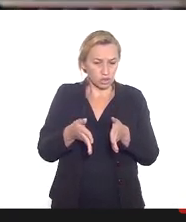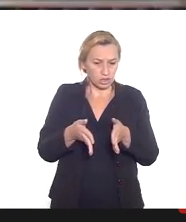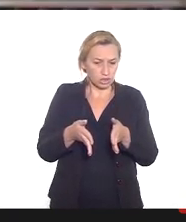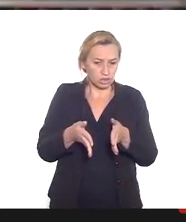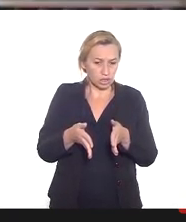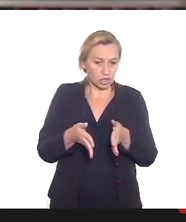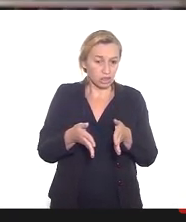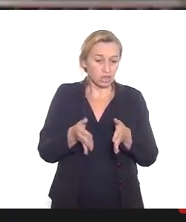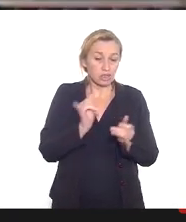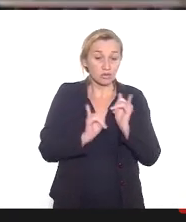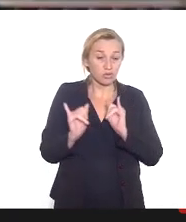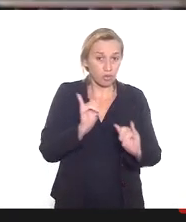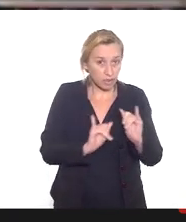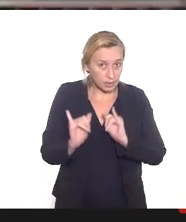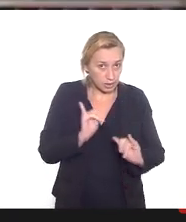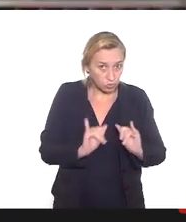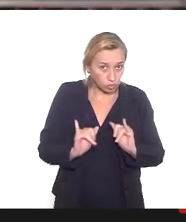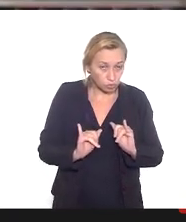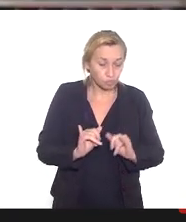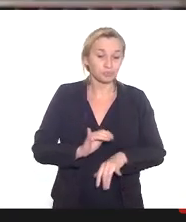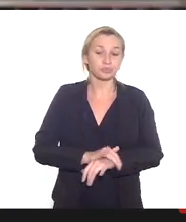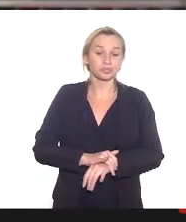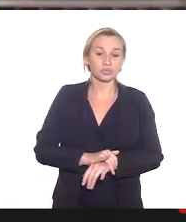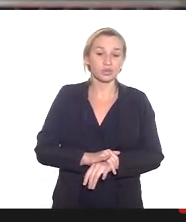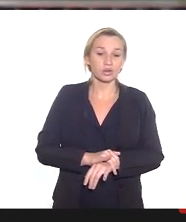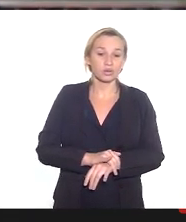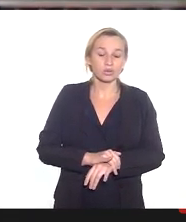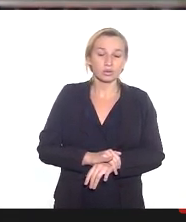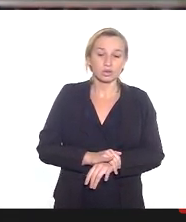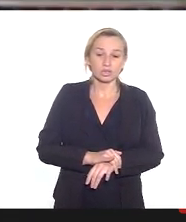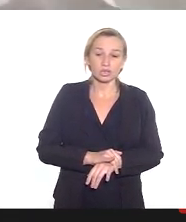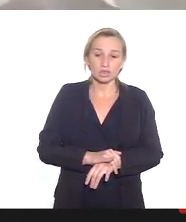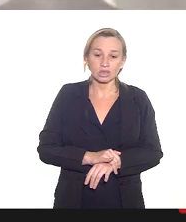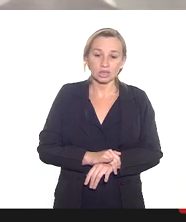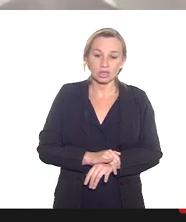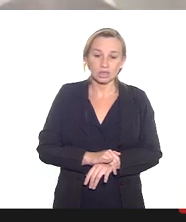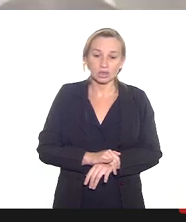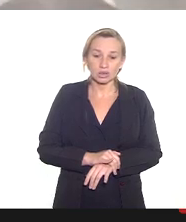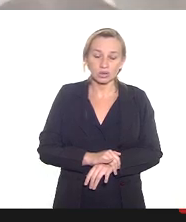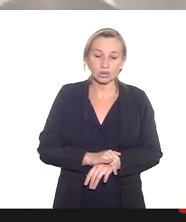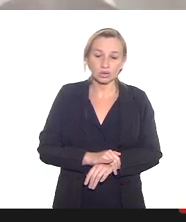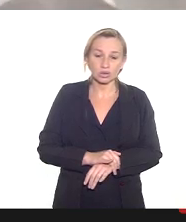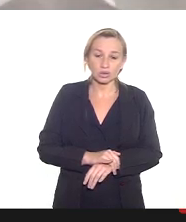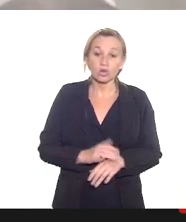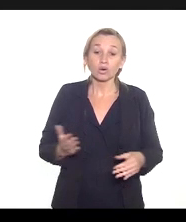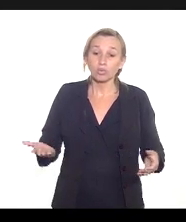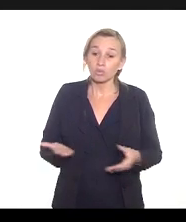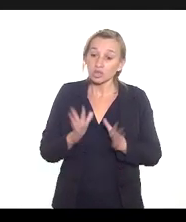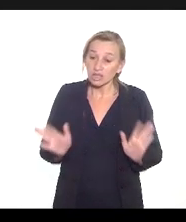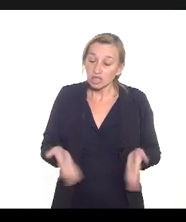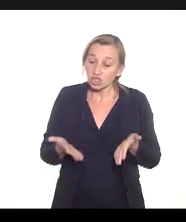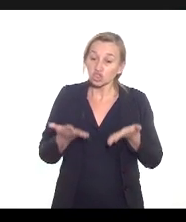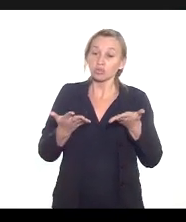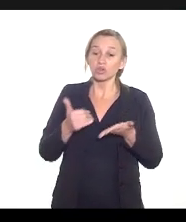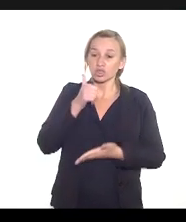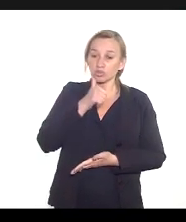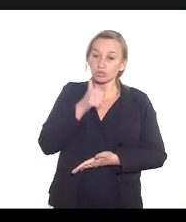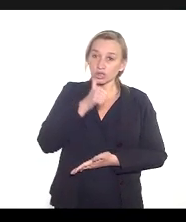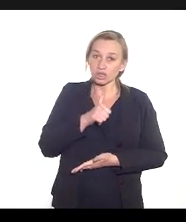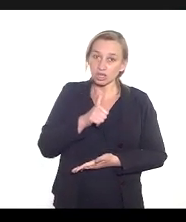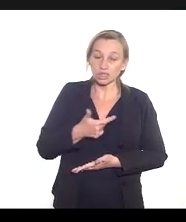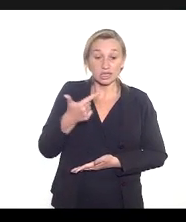nó que é a informação EA disseminação é de processos que estimulem essas mulheres